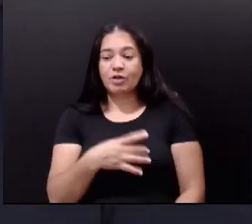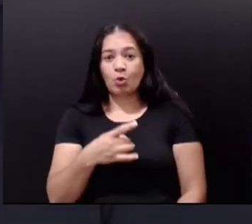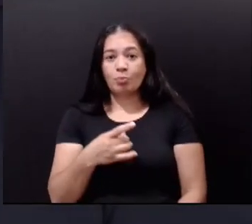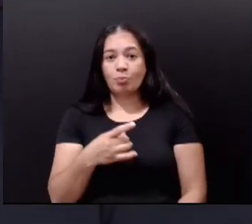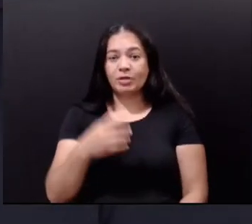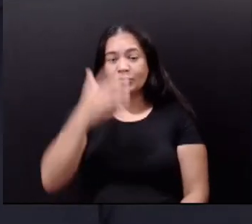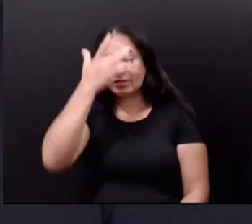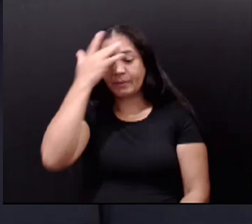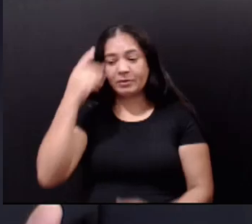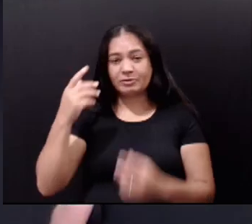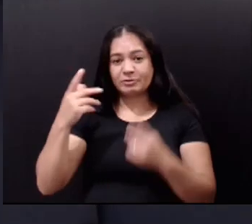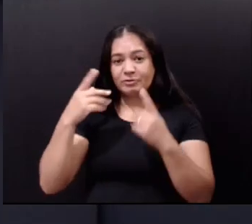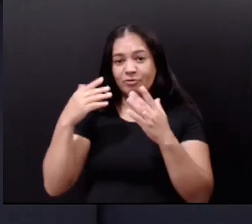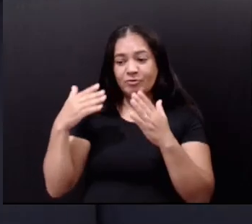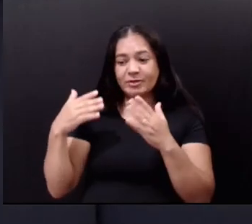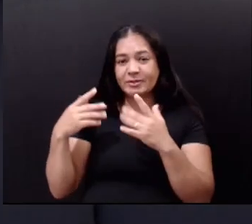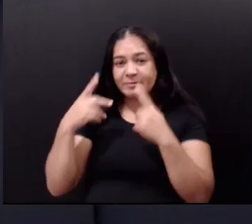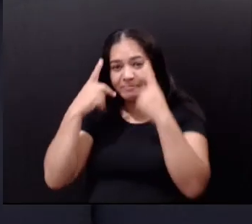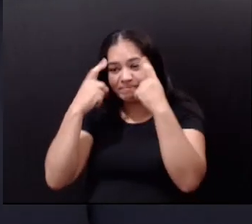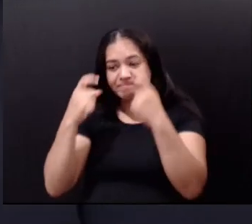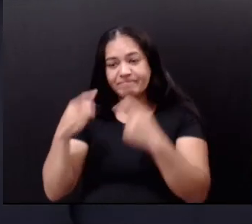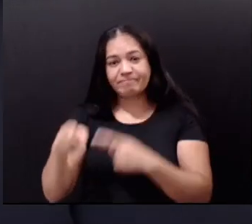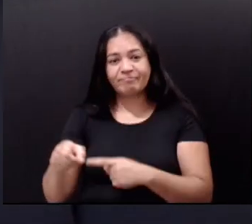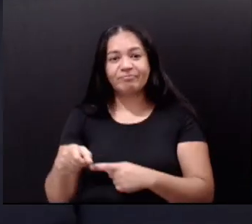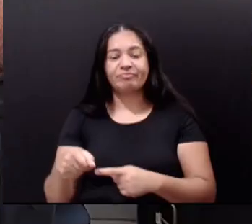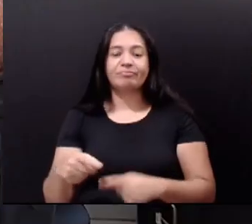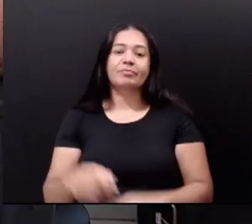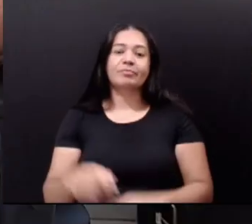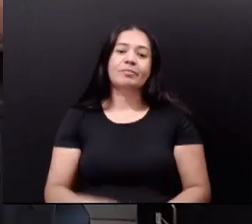acesso da mulher ou da família para o